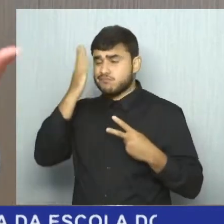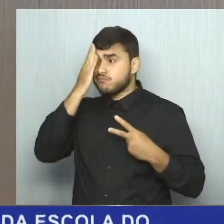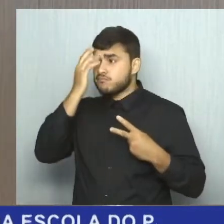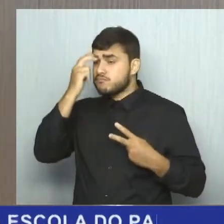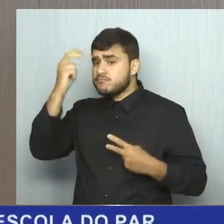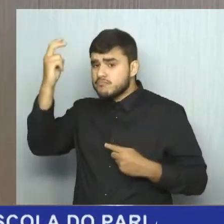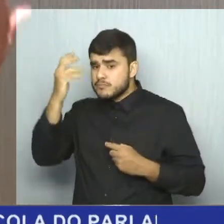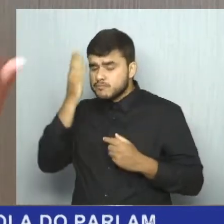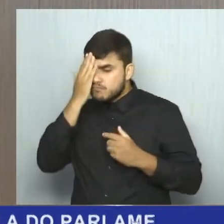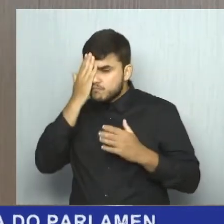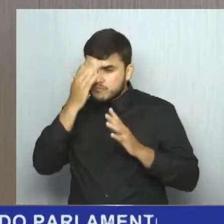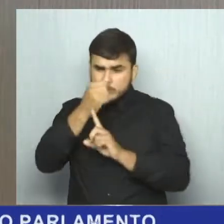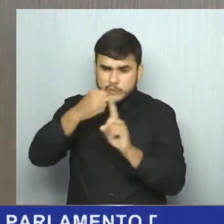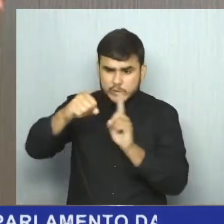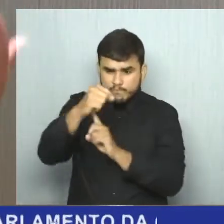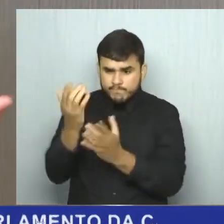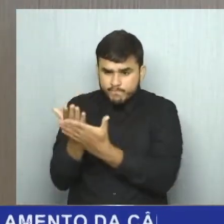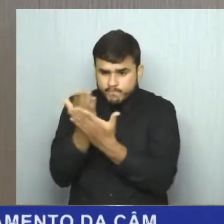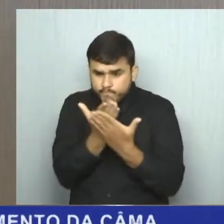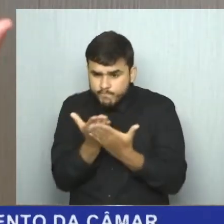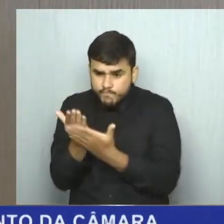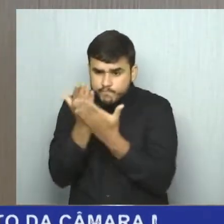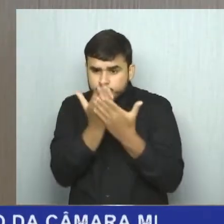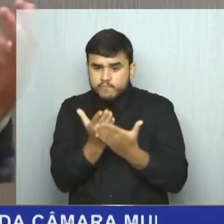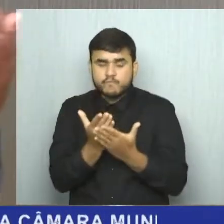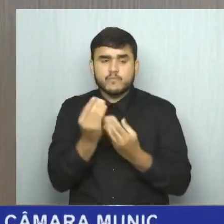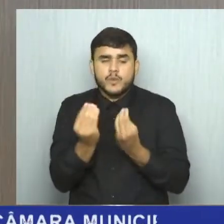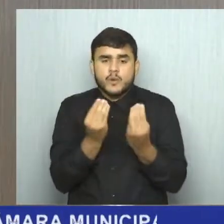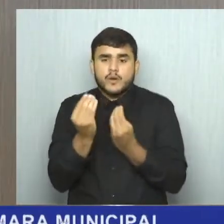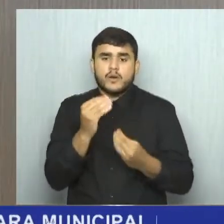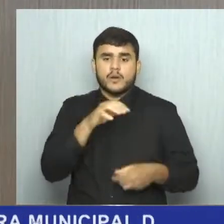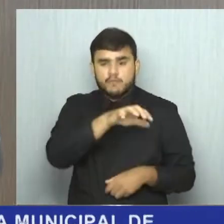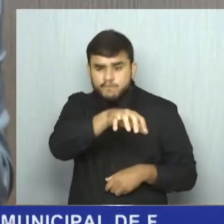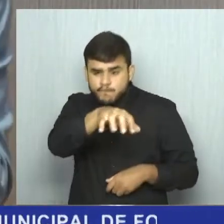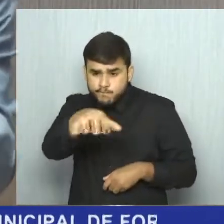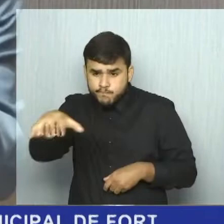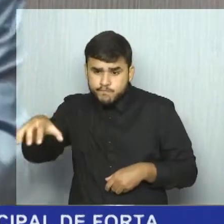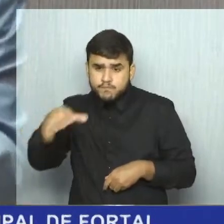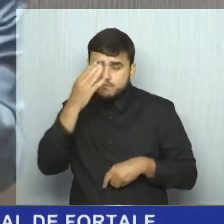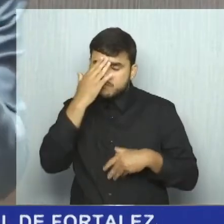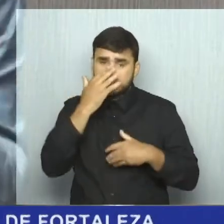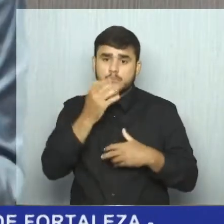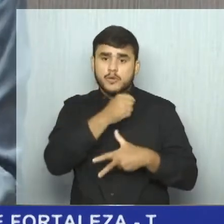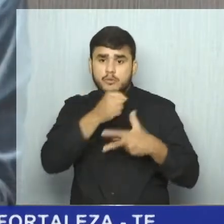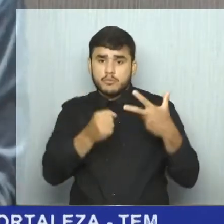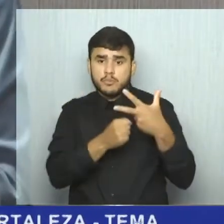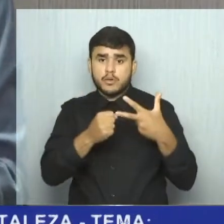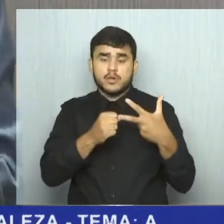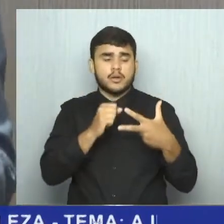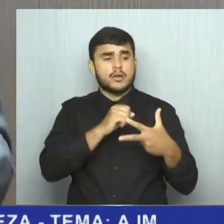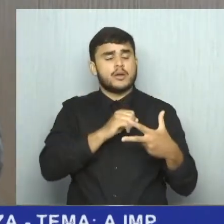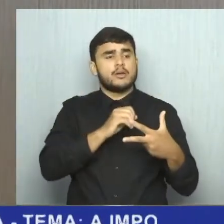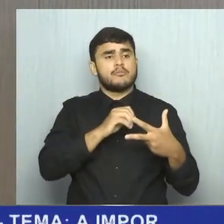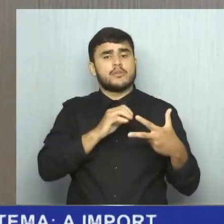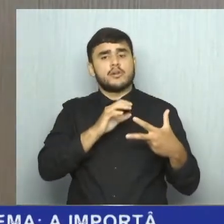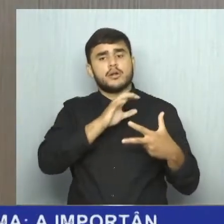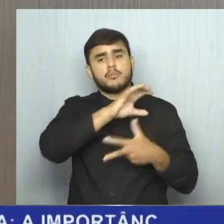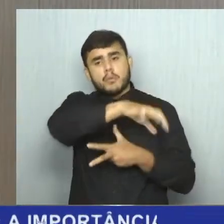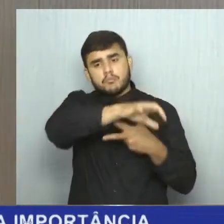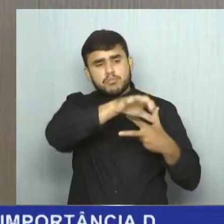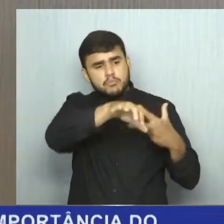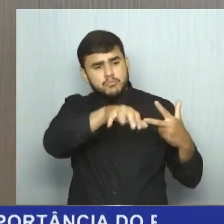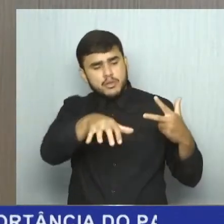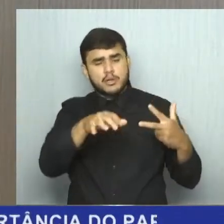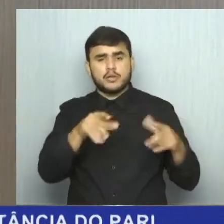examinam esse entranhamento do poder econômico, como ele se reparte etapa a etapa da idade humana, no